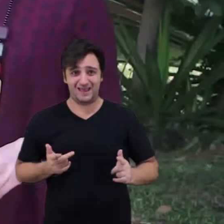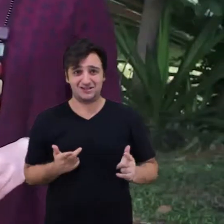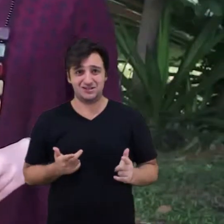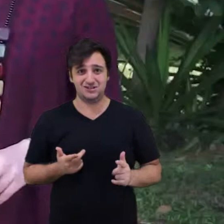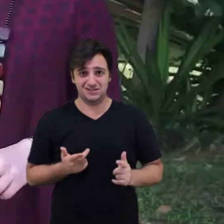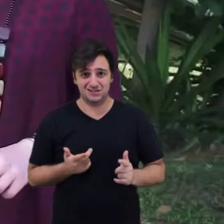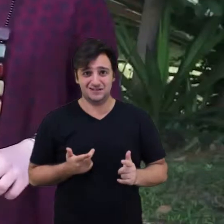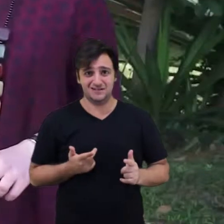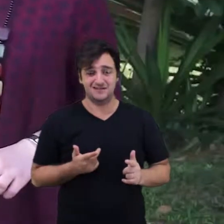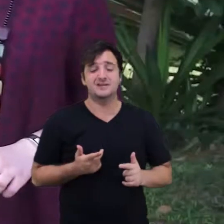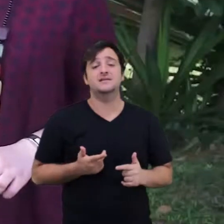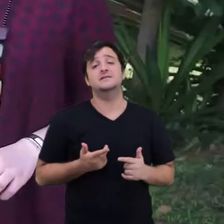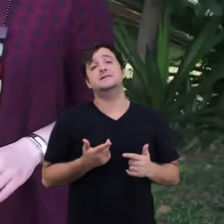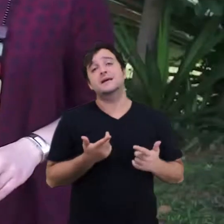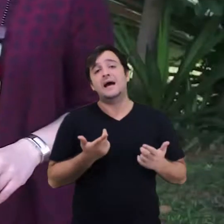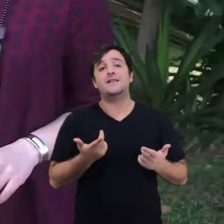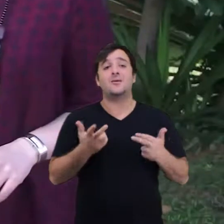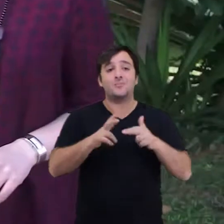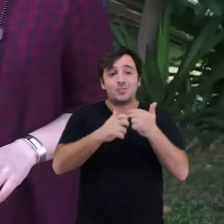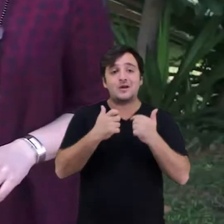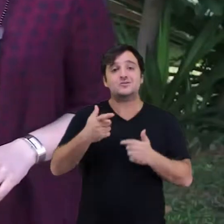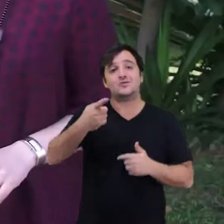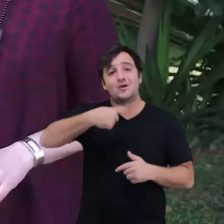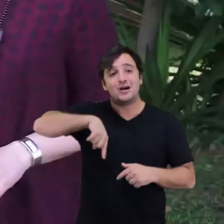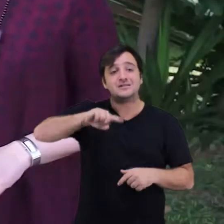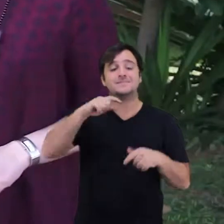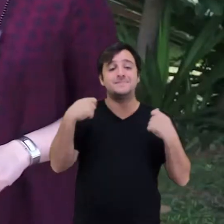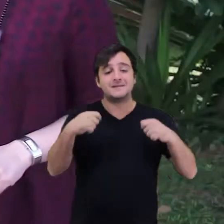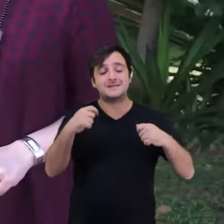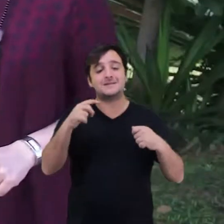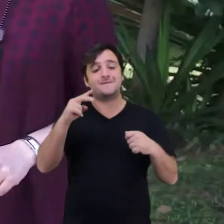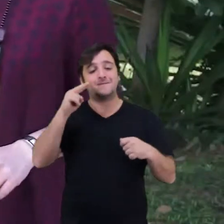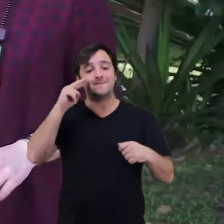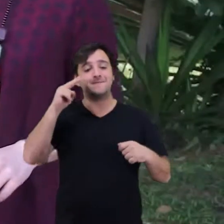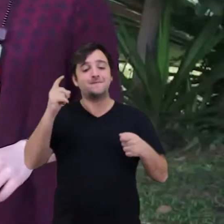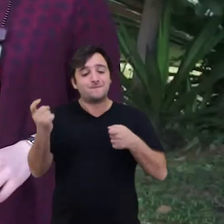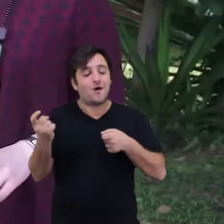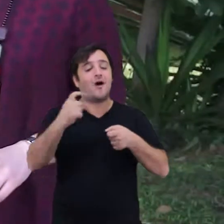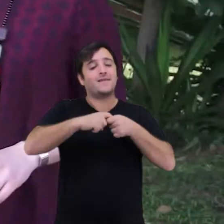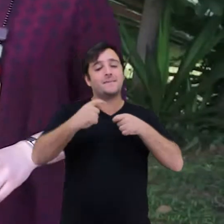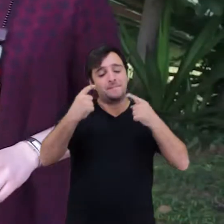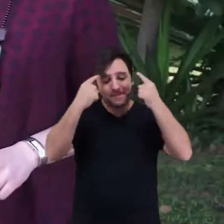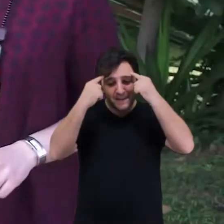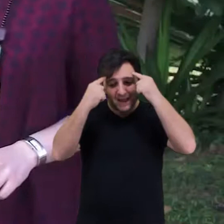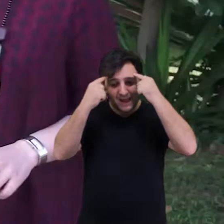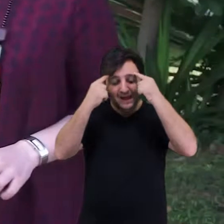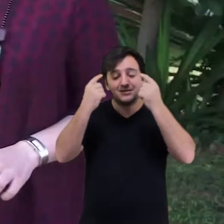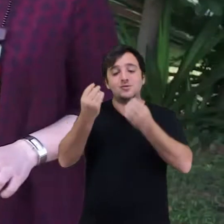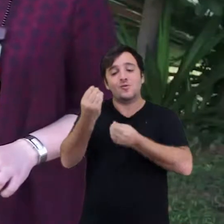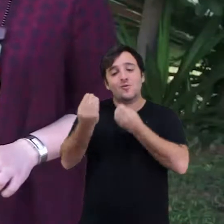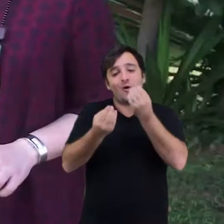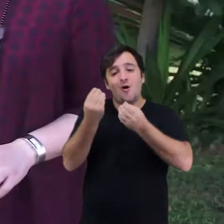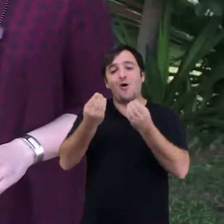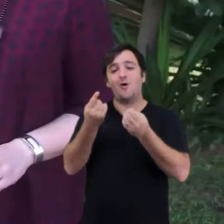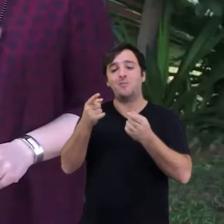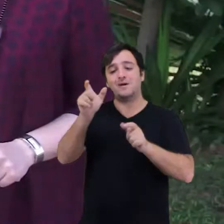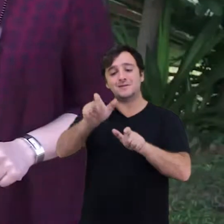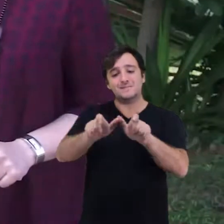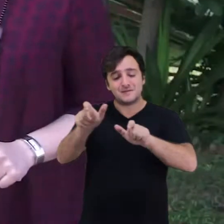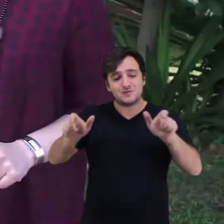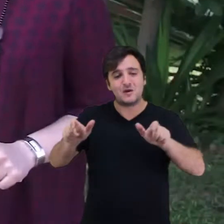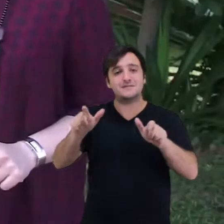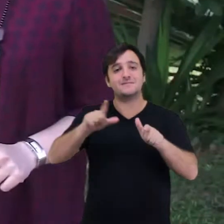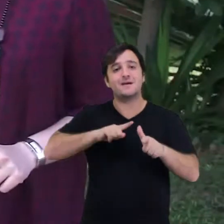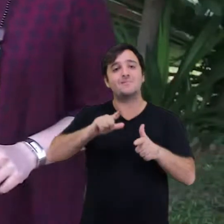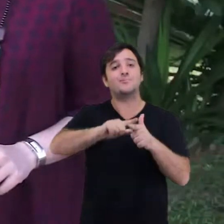entender alguma coisa pela perspectiva do acolhimento da diferença, vamos então se voltar para a gente e pensar que então